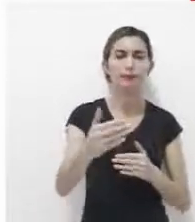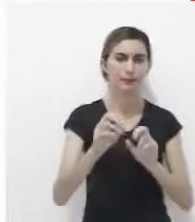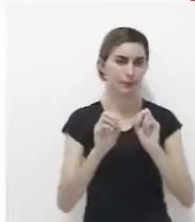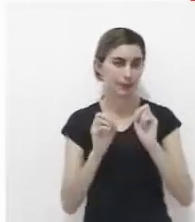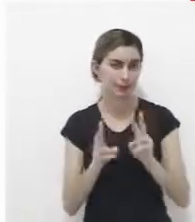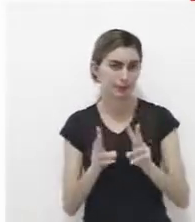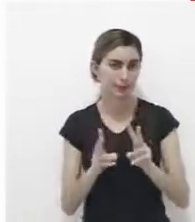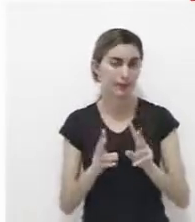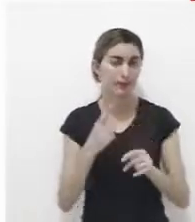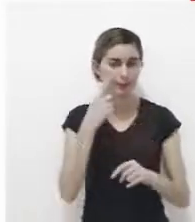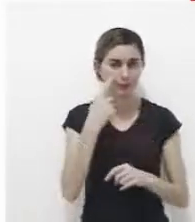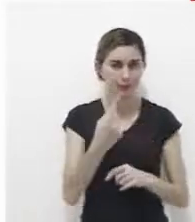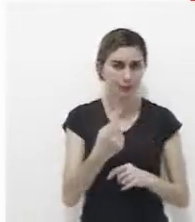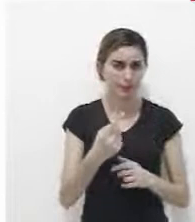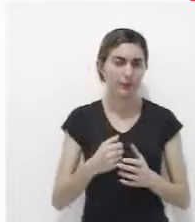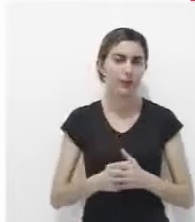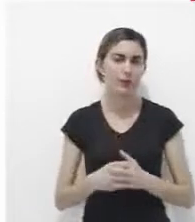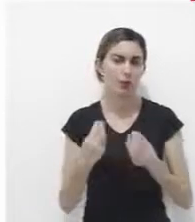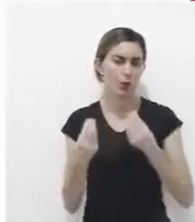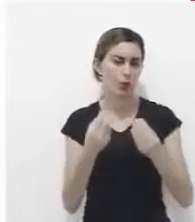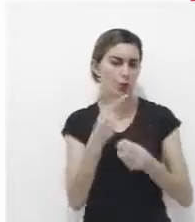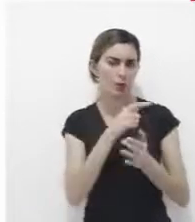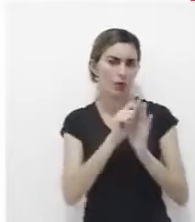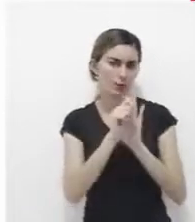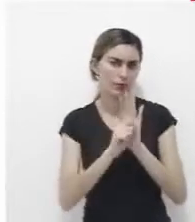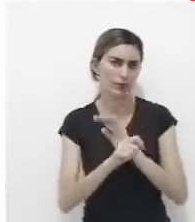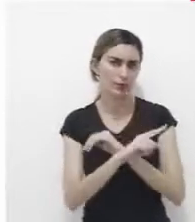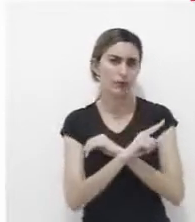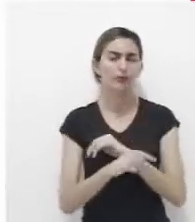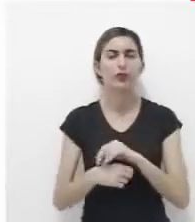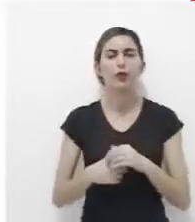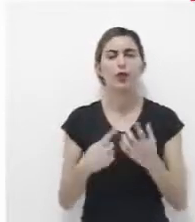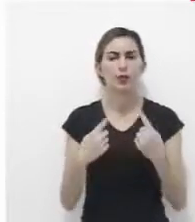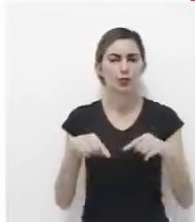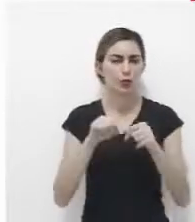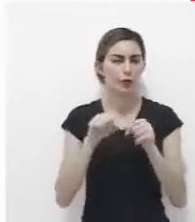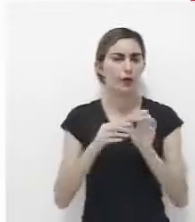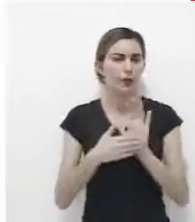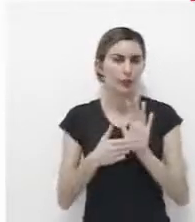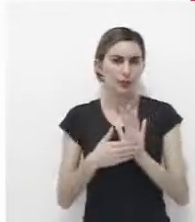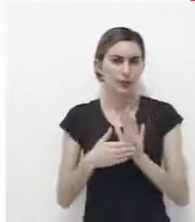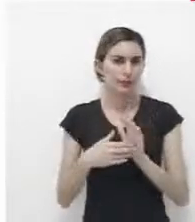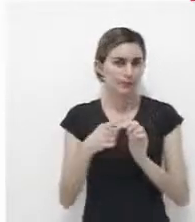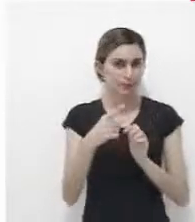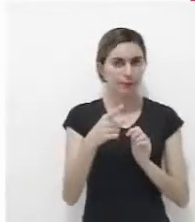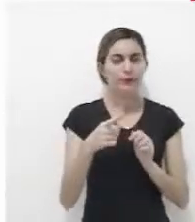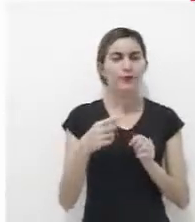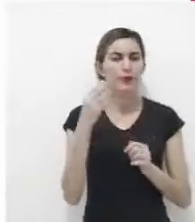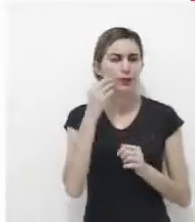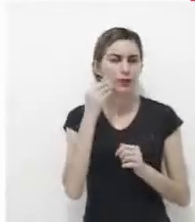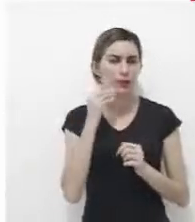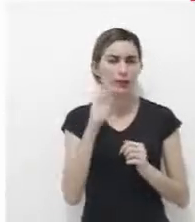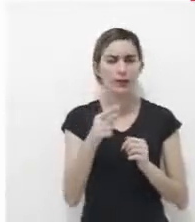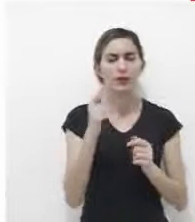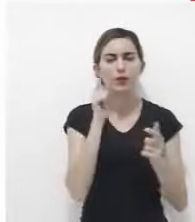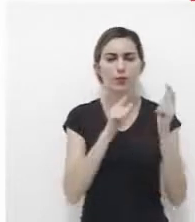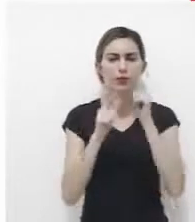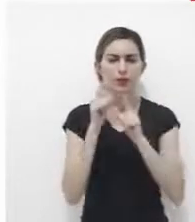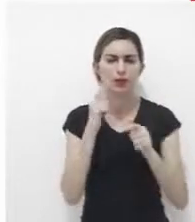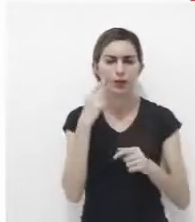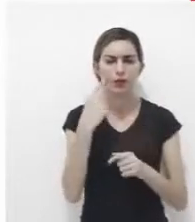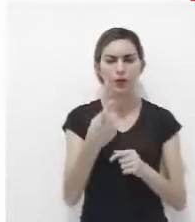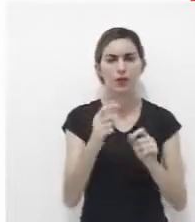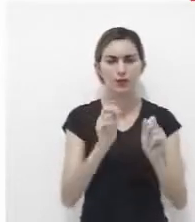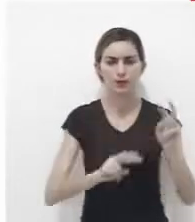em diante. Ok? Tá vendo aí como tá rabiscado aí? E a gente fez de propósito para que você